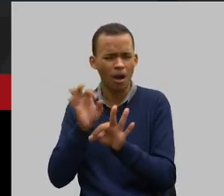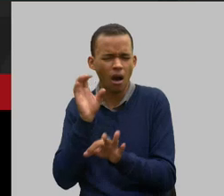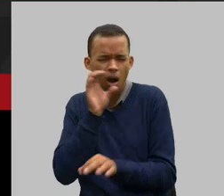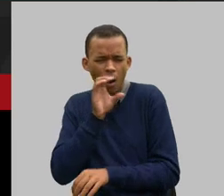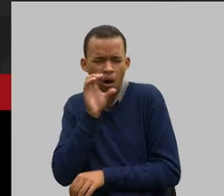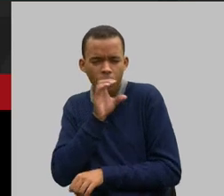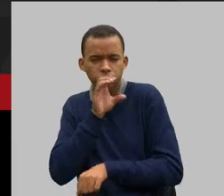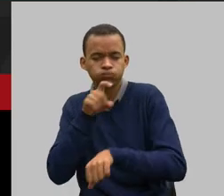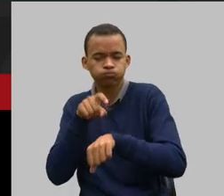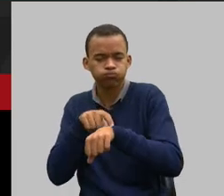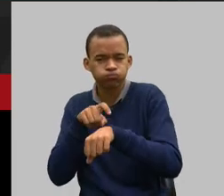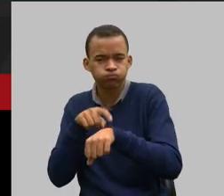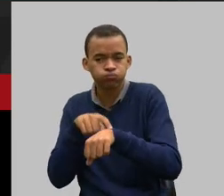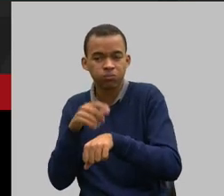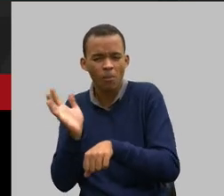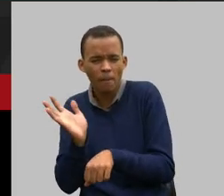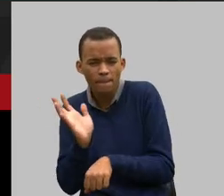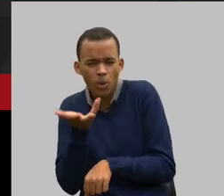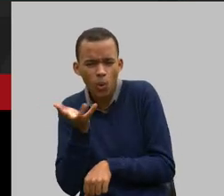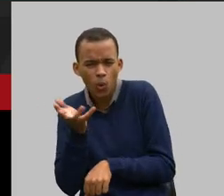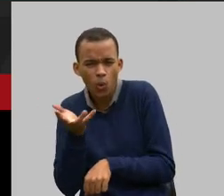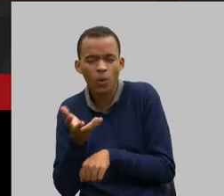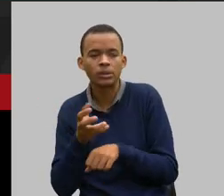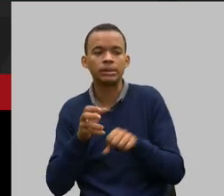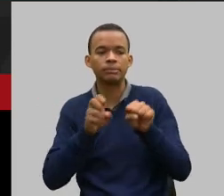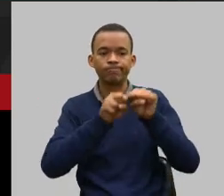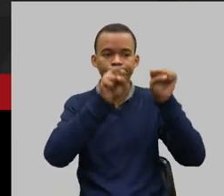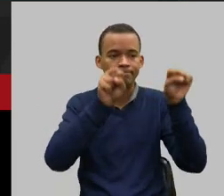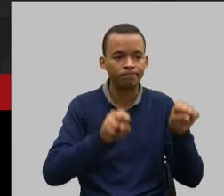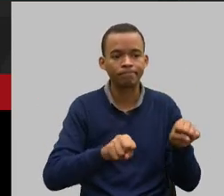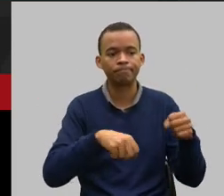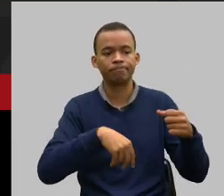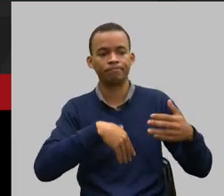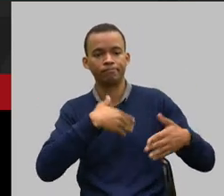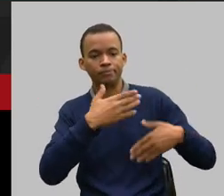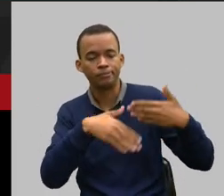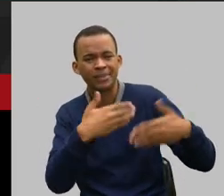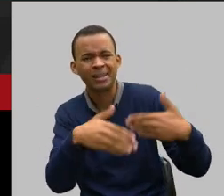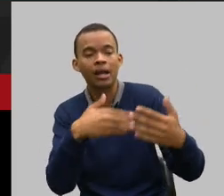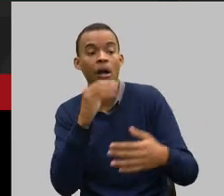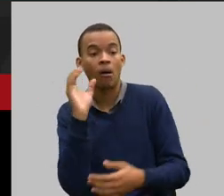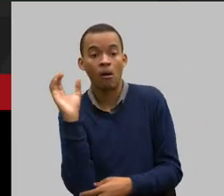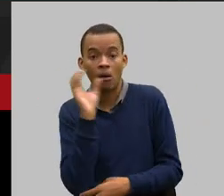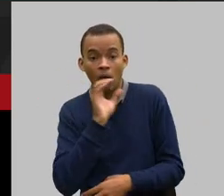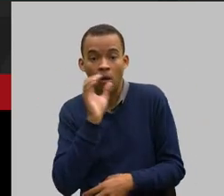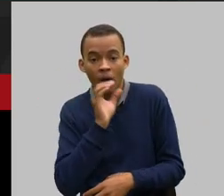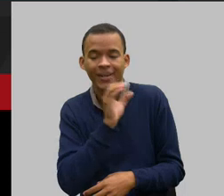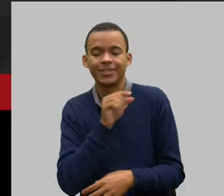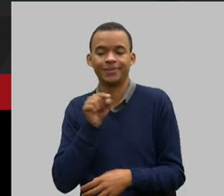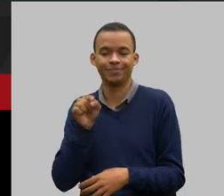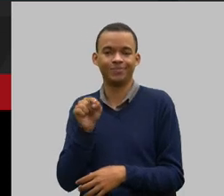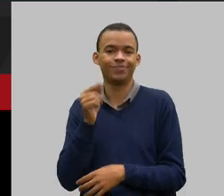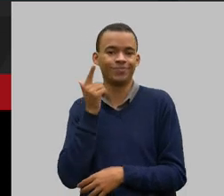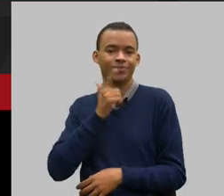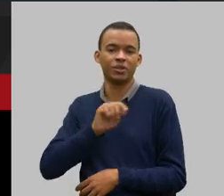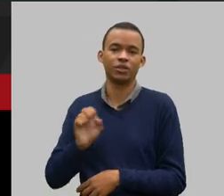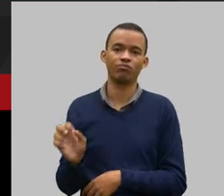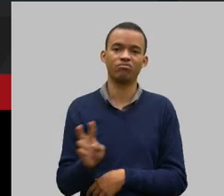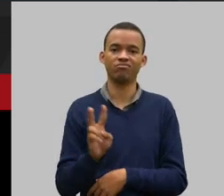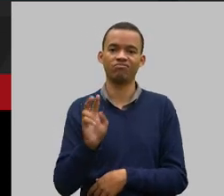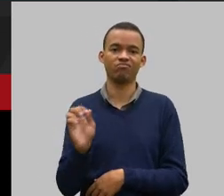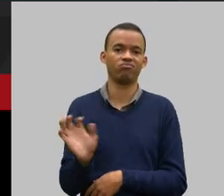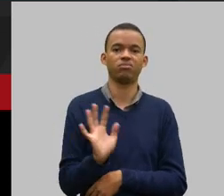nós passamos a ter eh uma maior valorização deste ativo mais caro que é o tempo